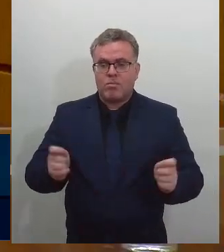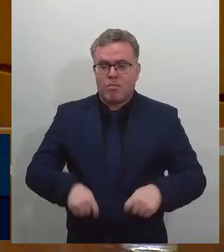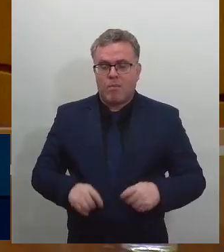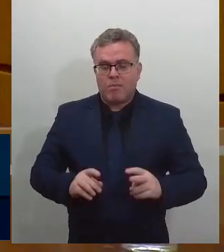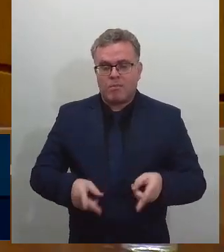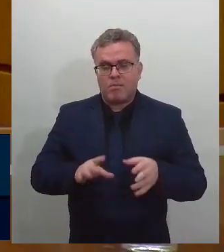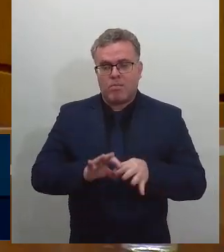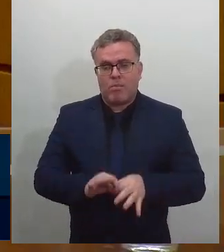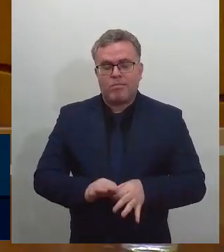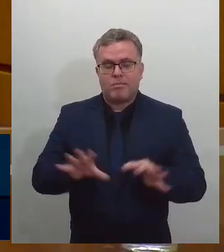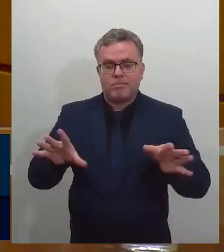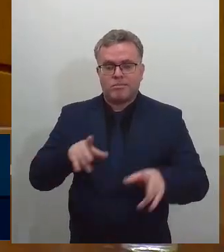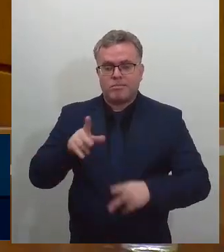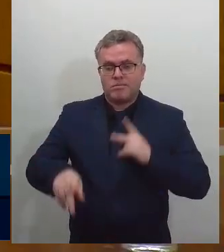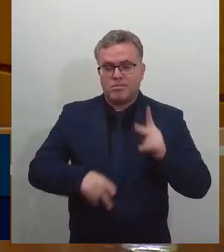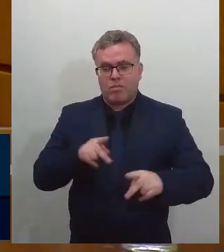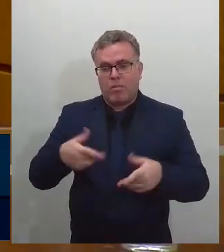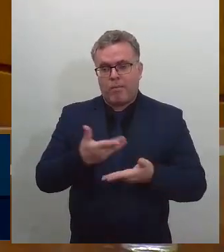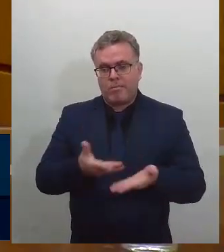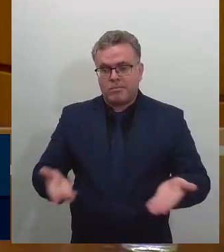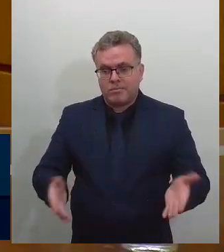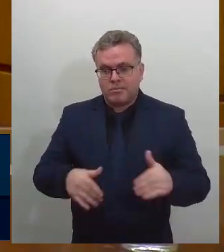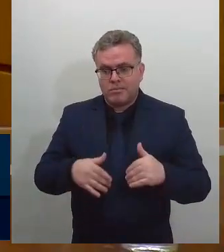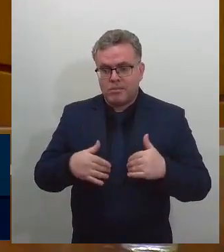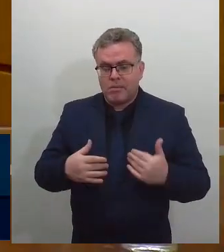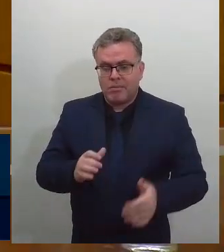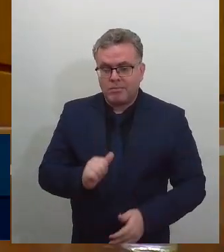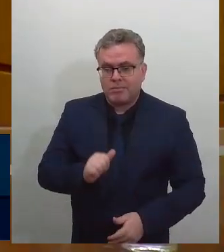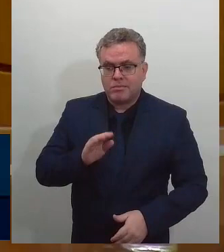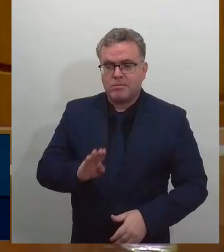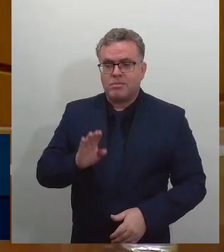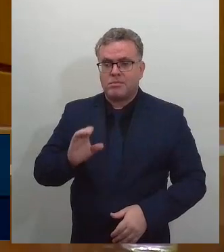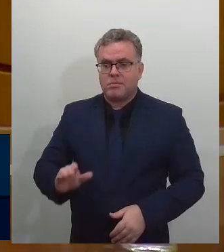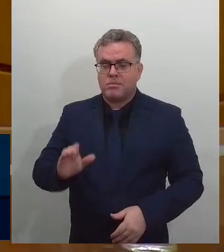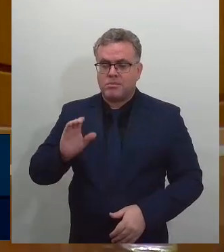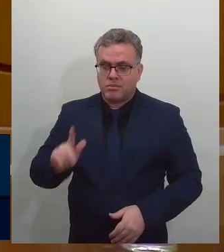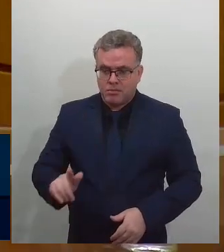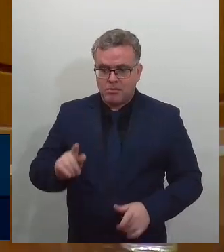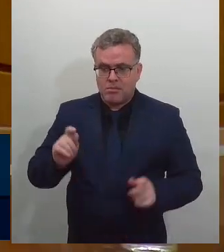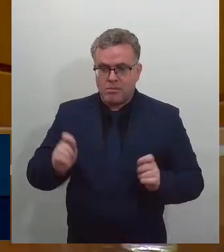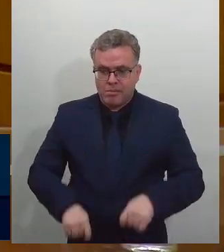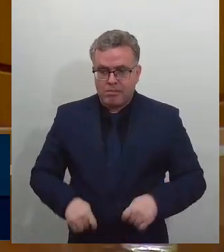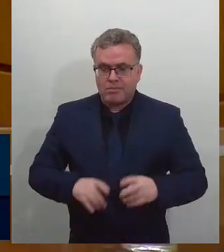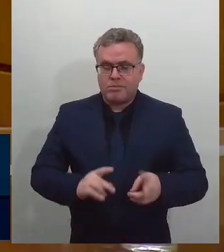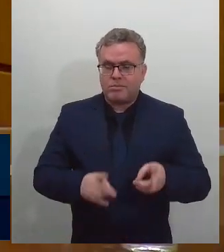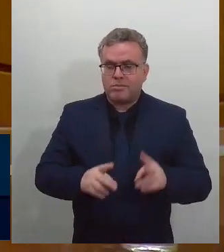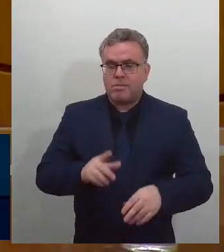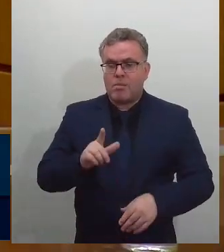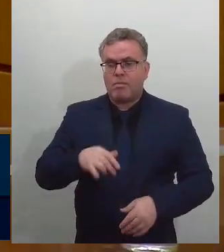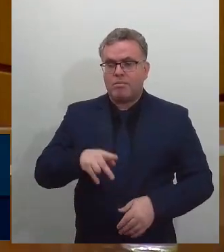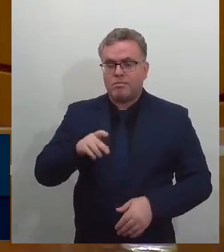população, como a BCG, rotavírus humano, meningo C, a pentavalente,